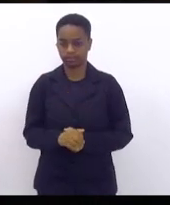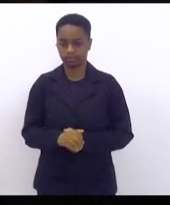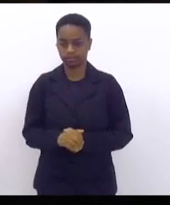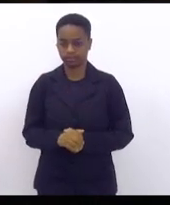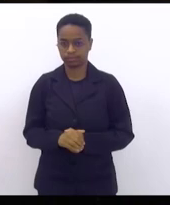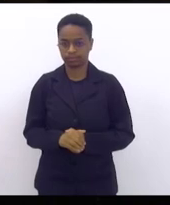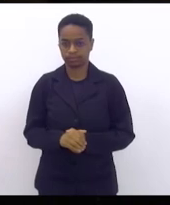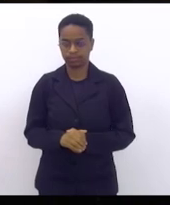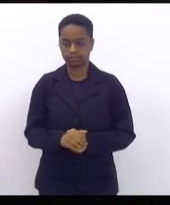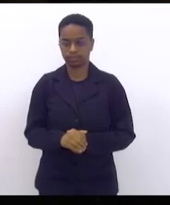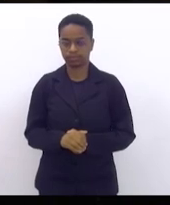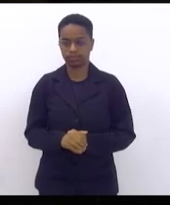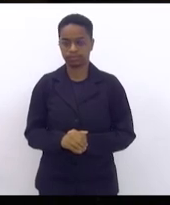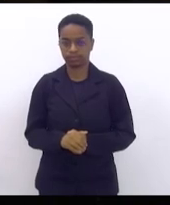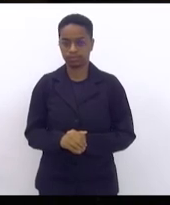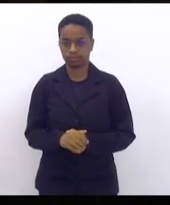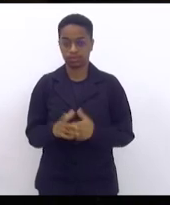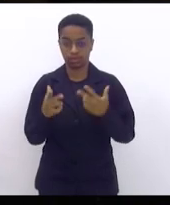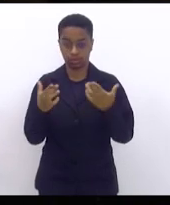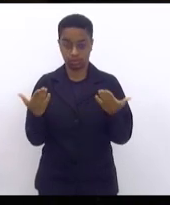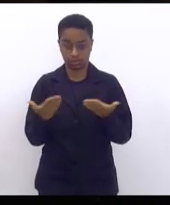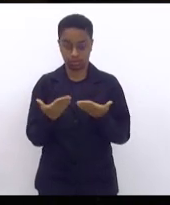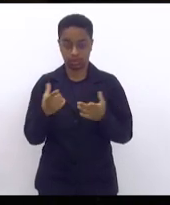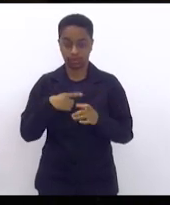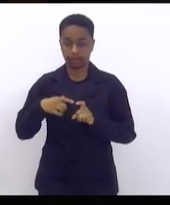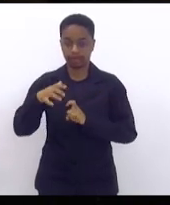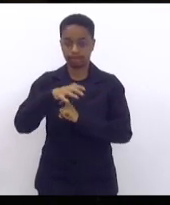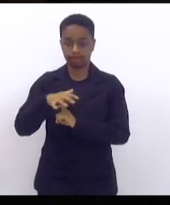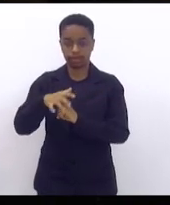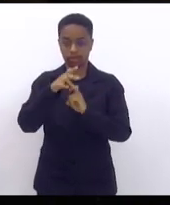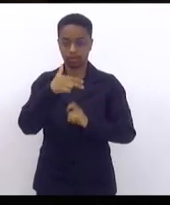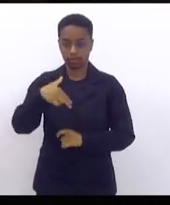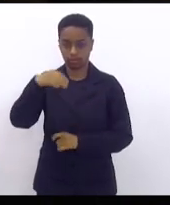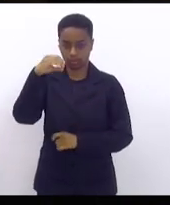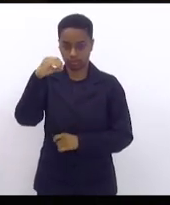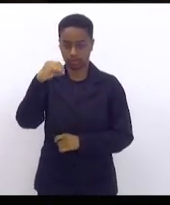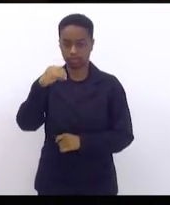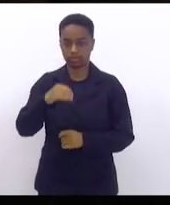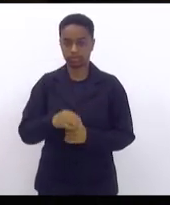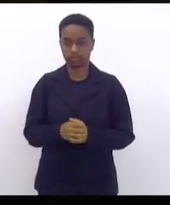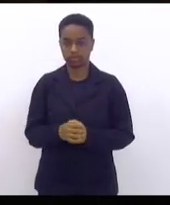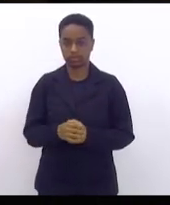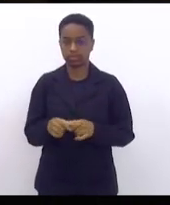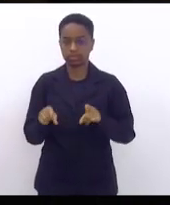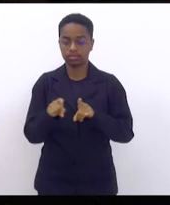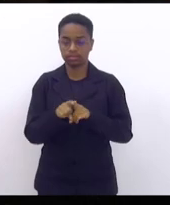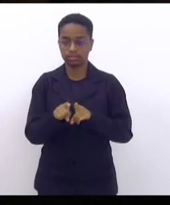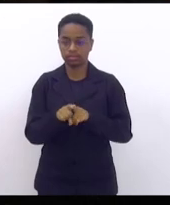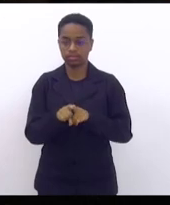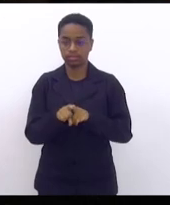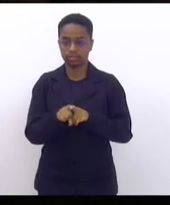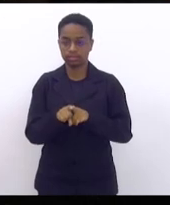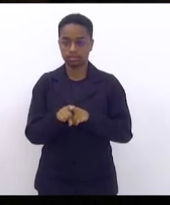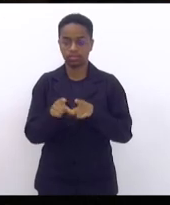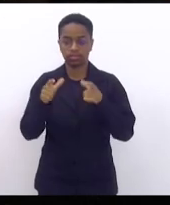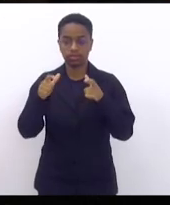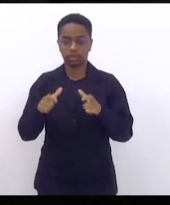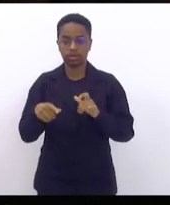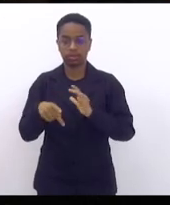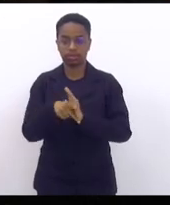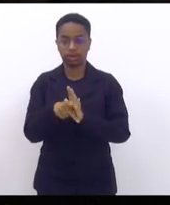com o sentido que tem hoje de feira nordestina, pavilhão Luiz